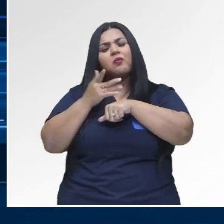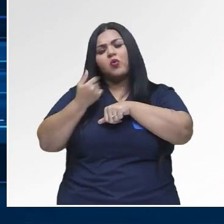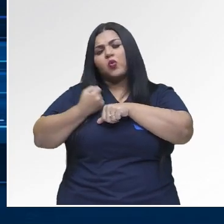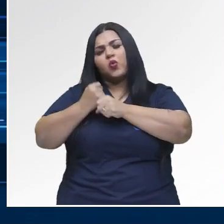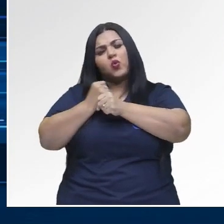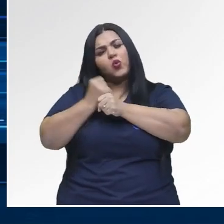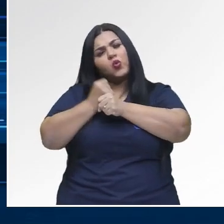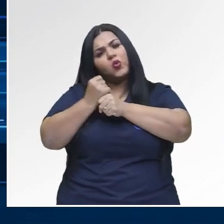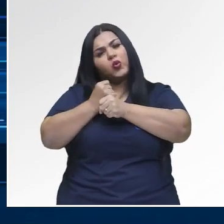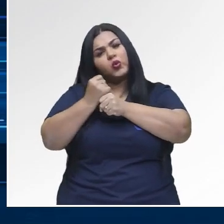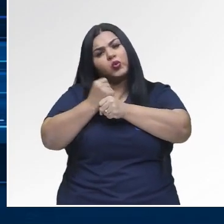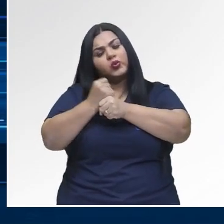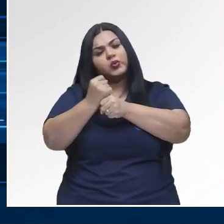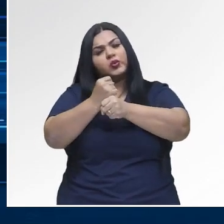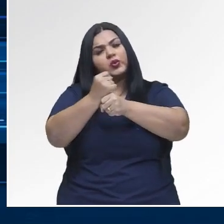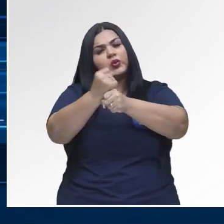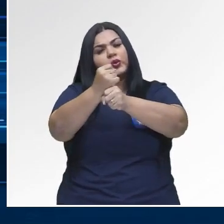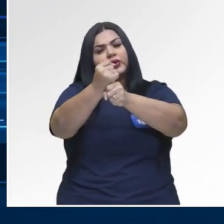para